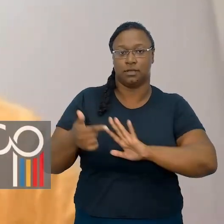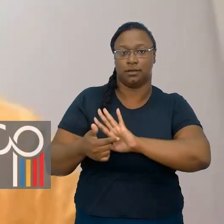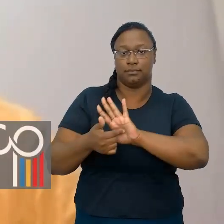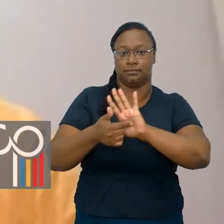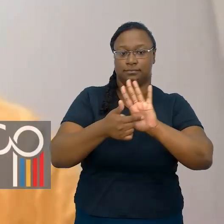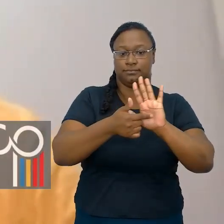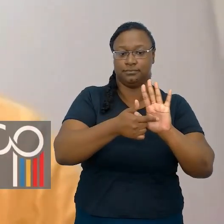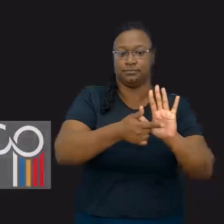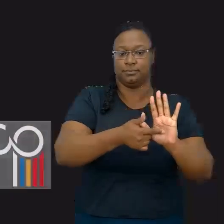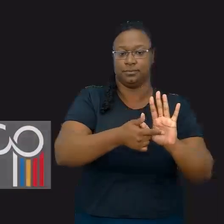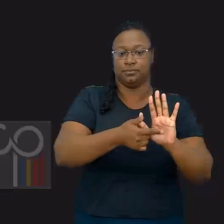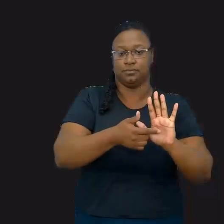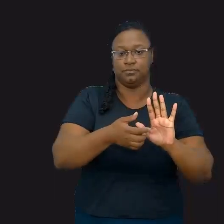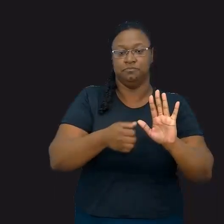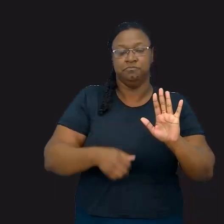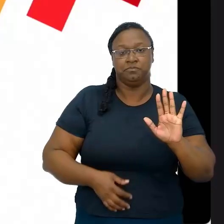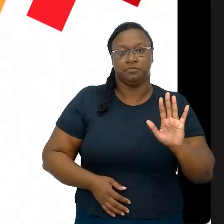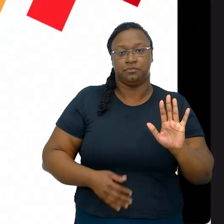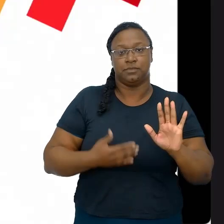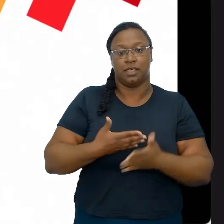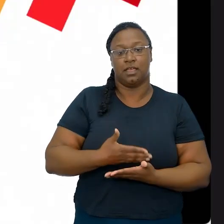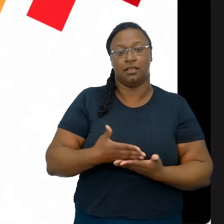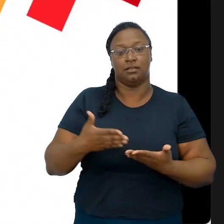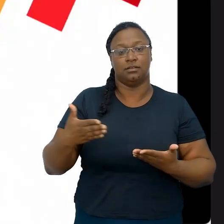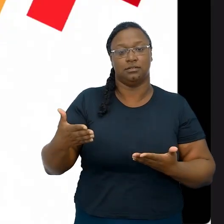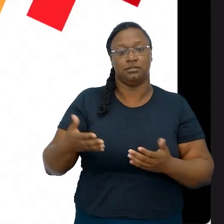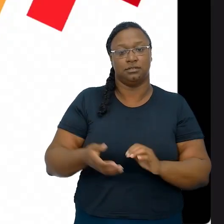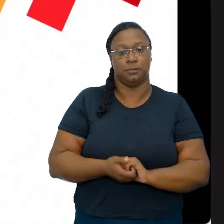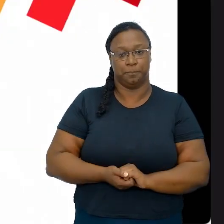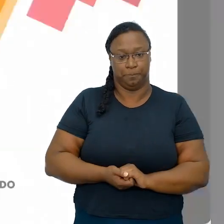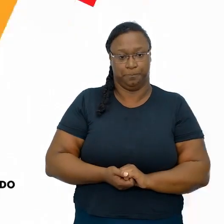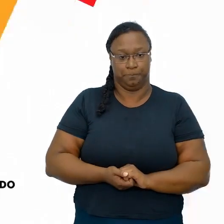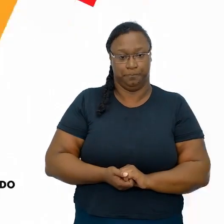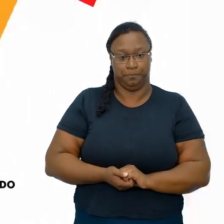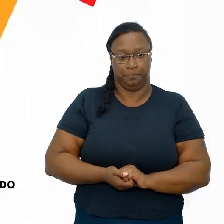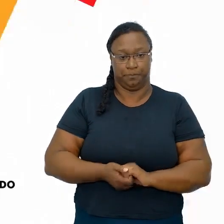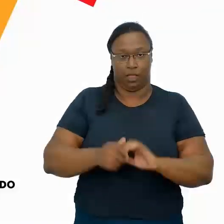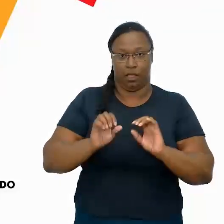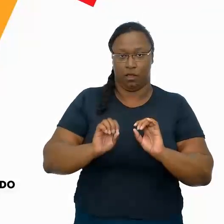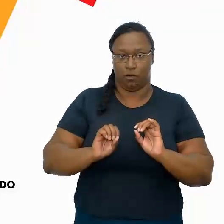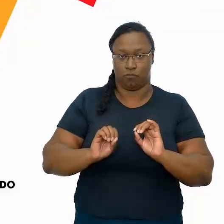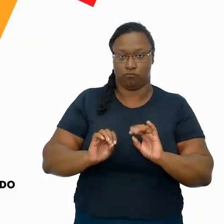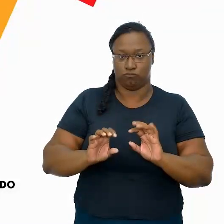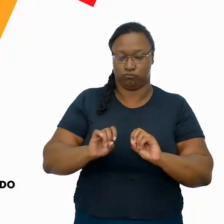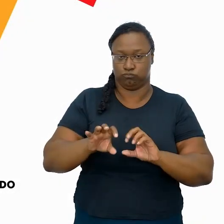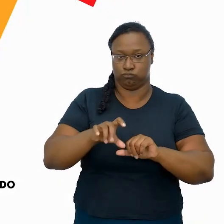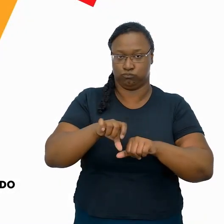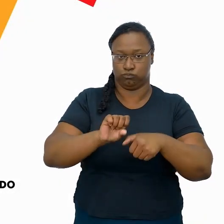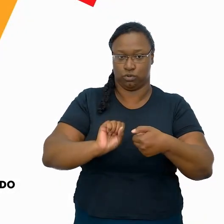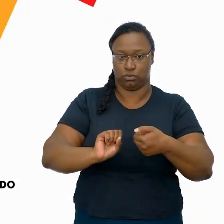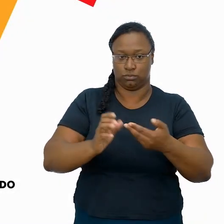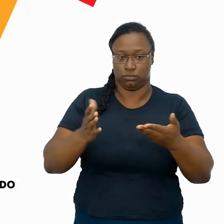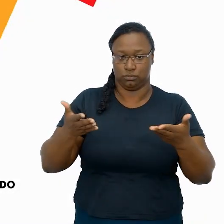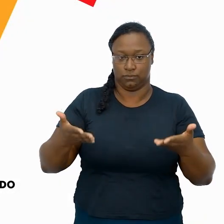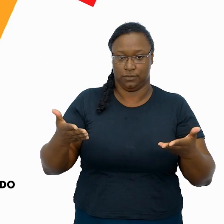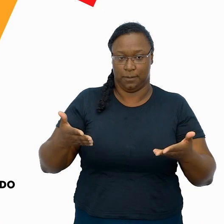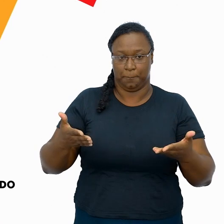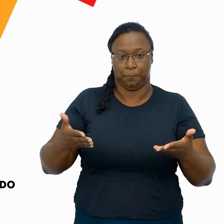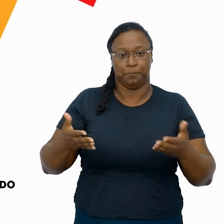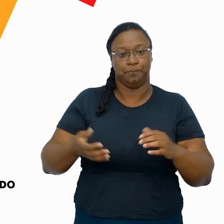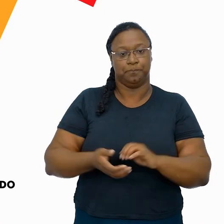né, e iniciar então mais essa formação. Então, estamos aqui, né, no